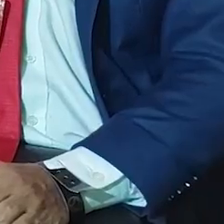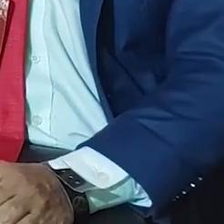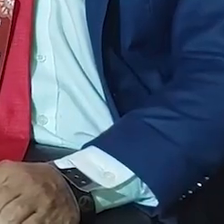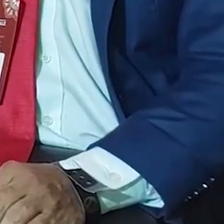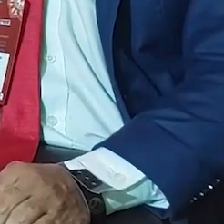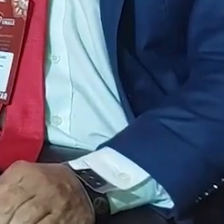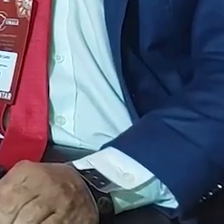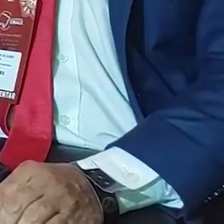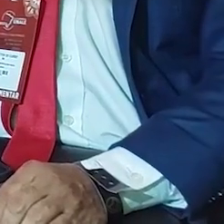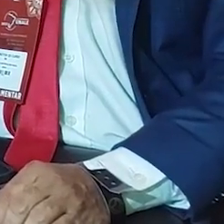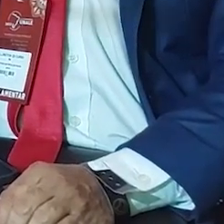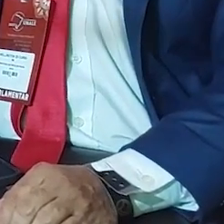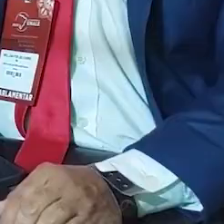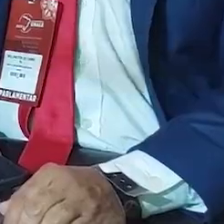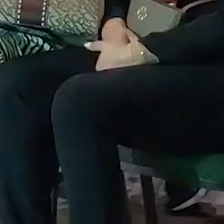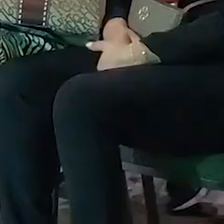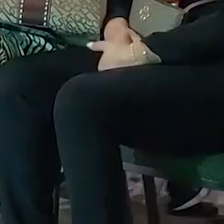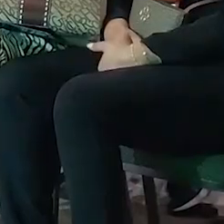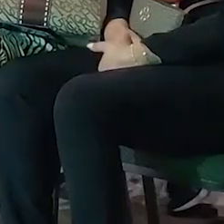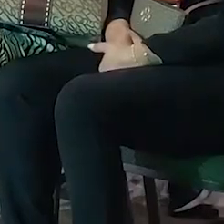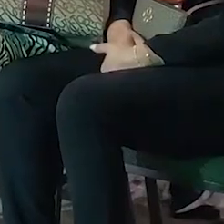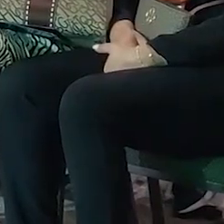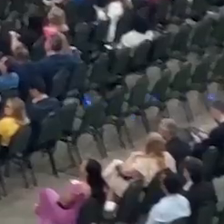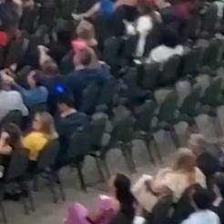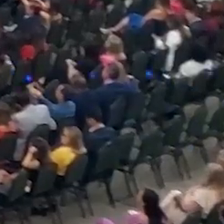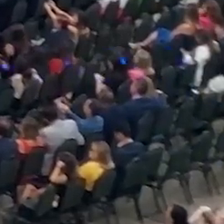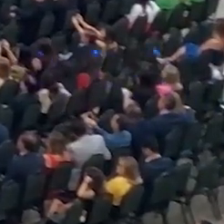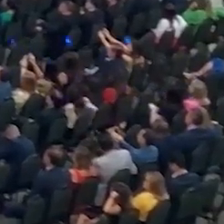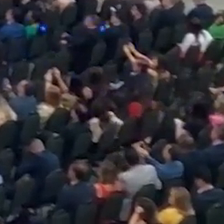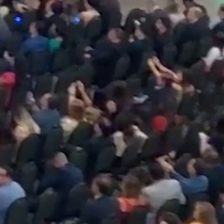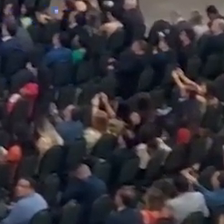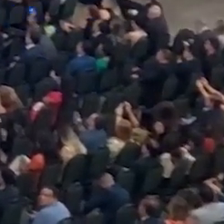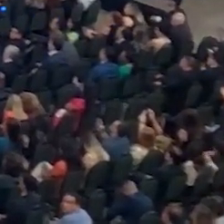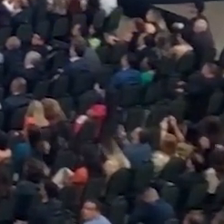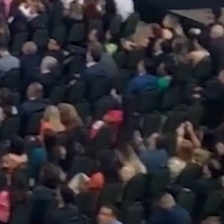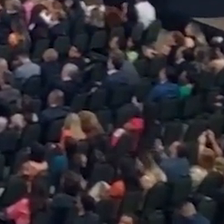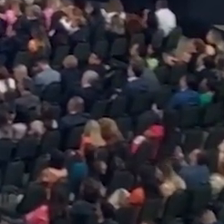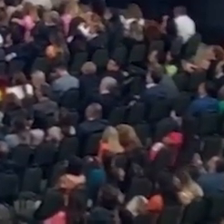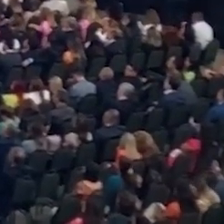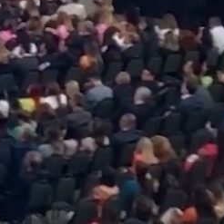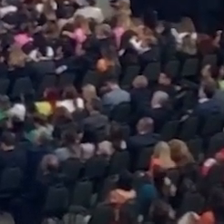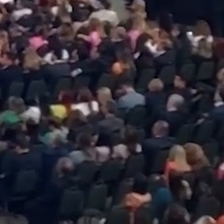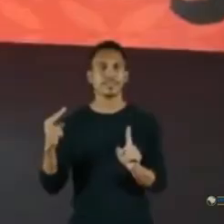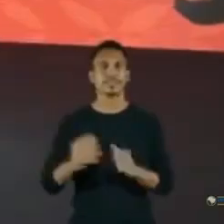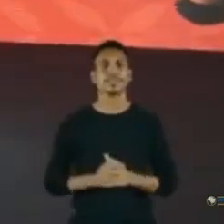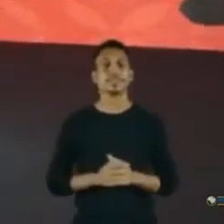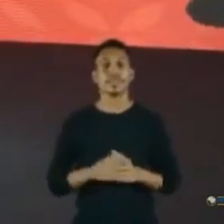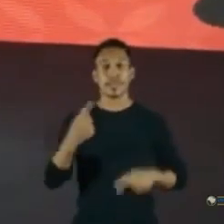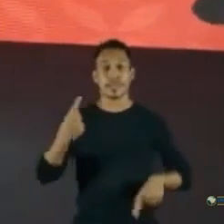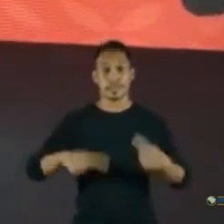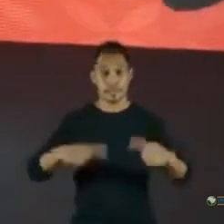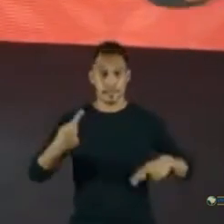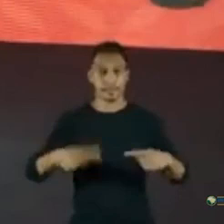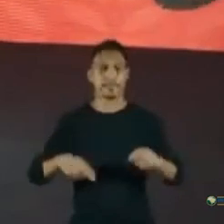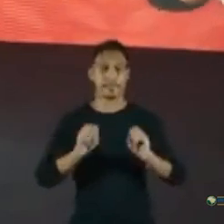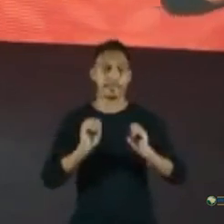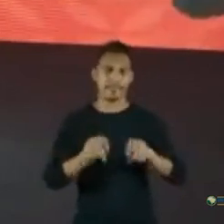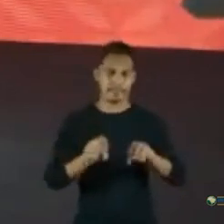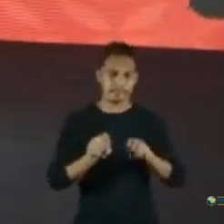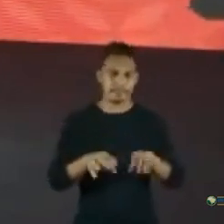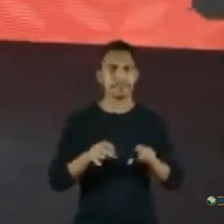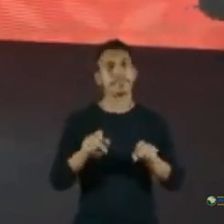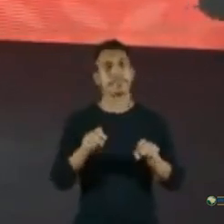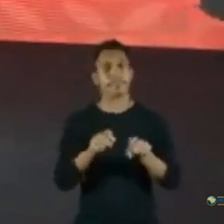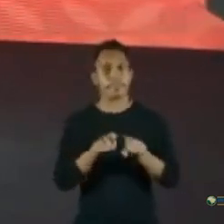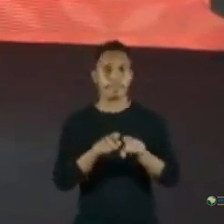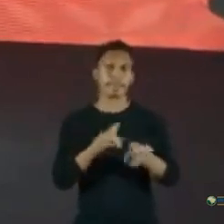foi a violência nas escolas. Durante o painel Políticas de Segurança nas Escolas. As palestras foram proferidas